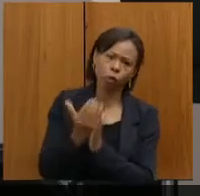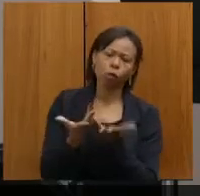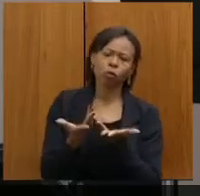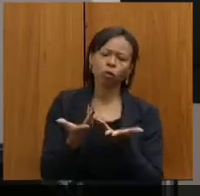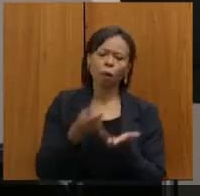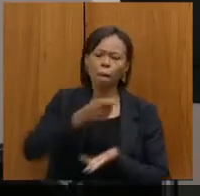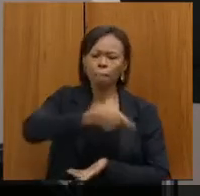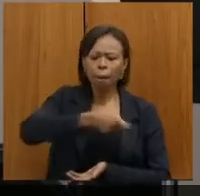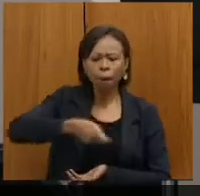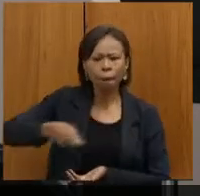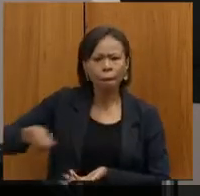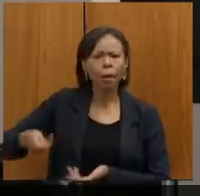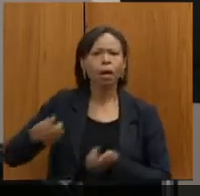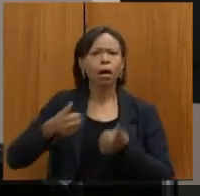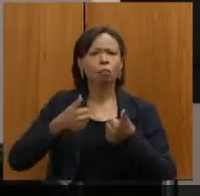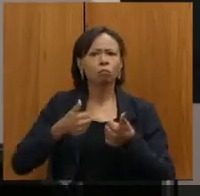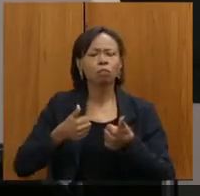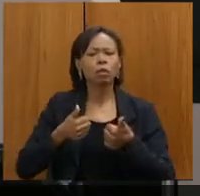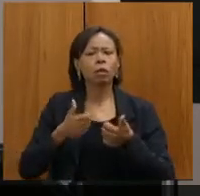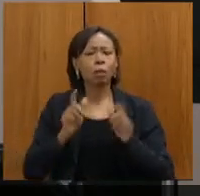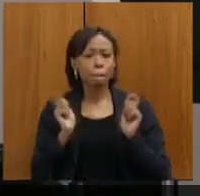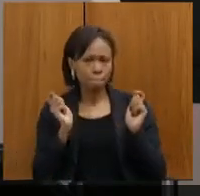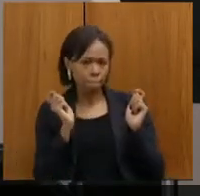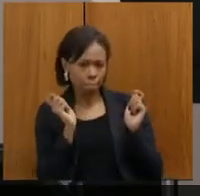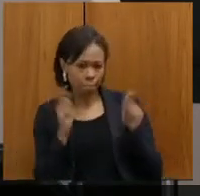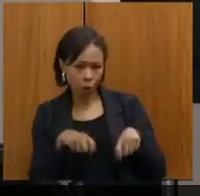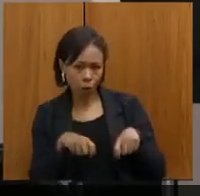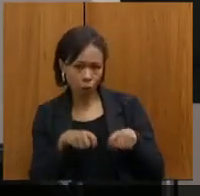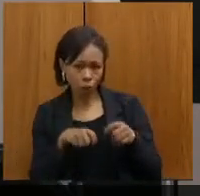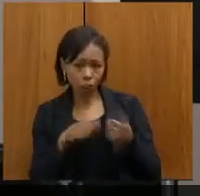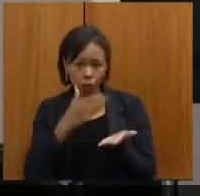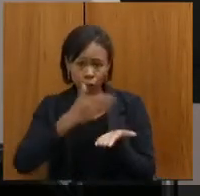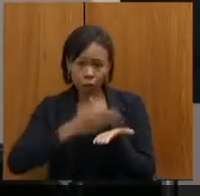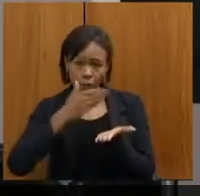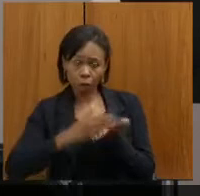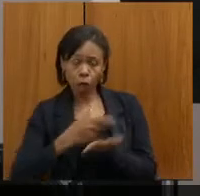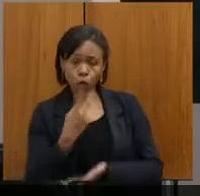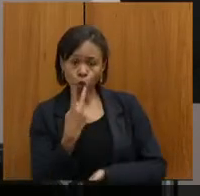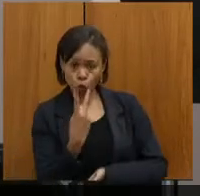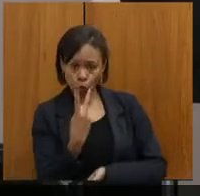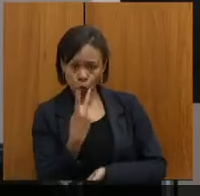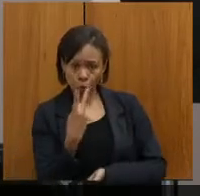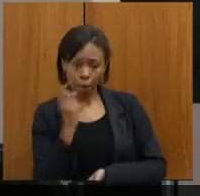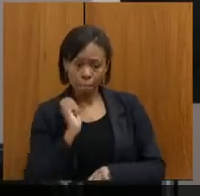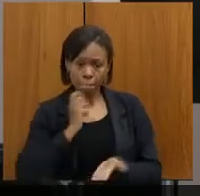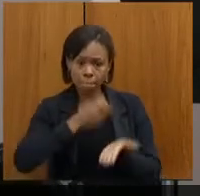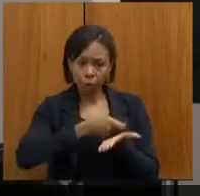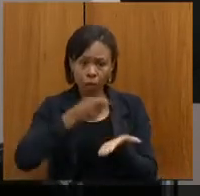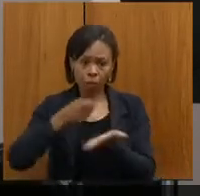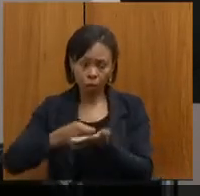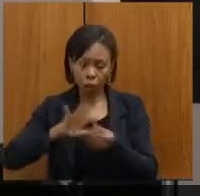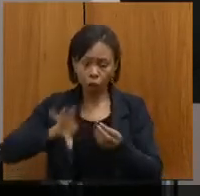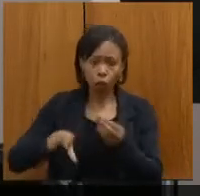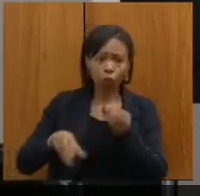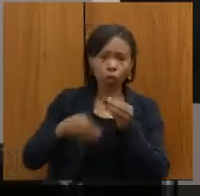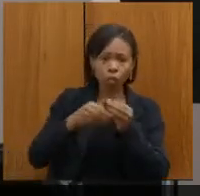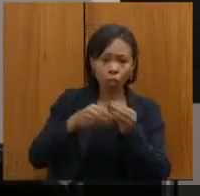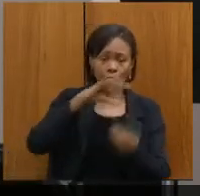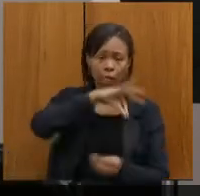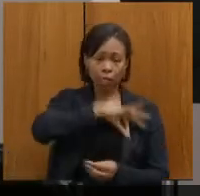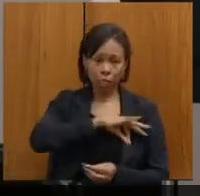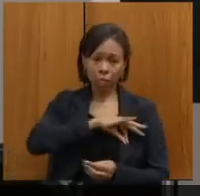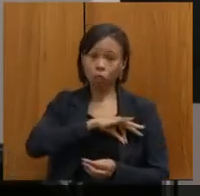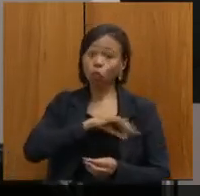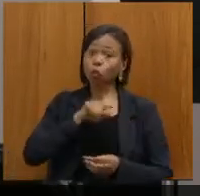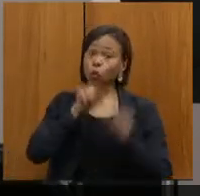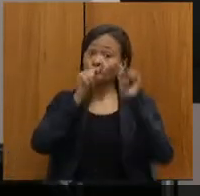é possível conceder as duas parcelas restantes de recomposição salarial dos servidores da